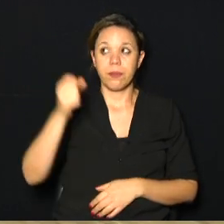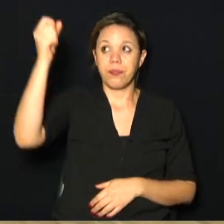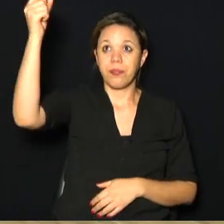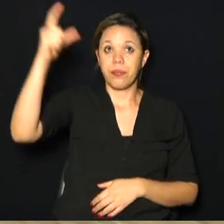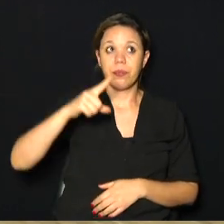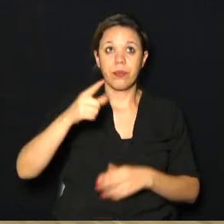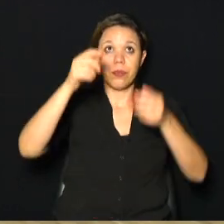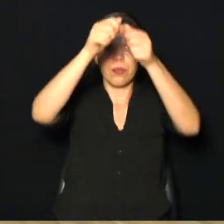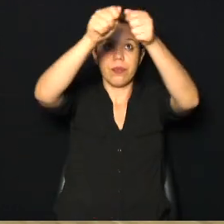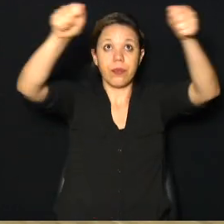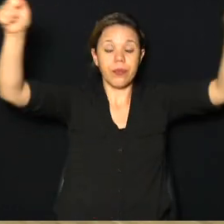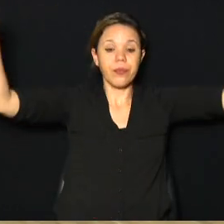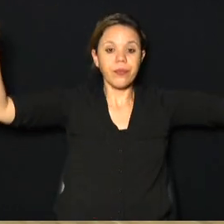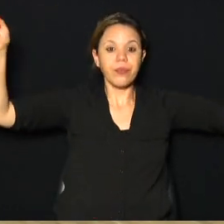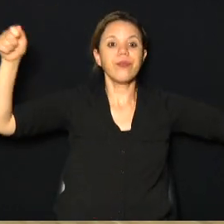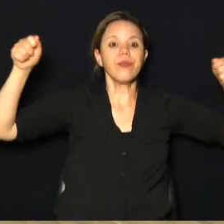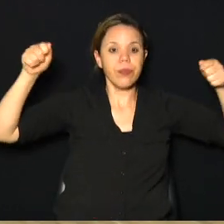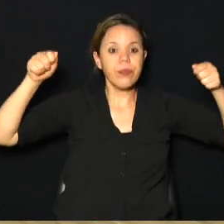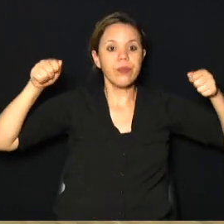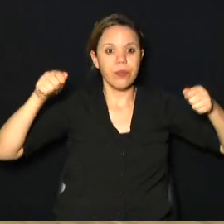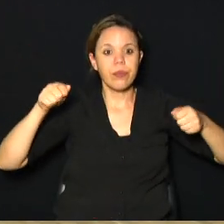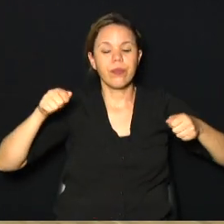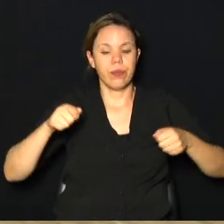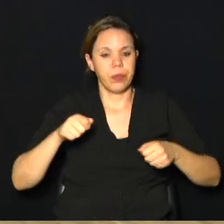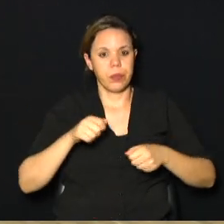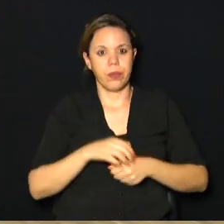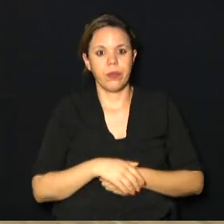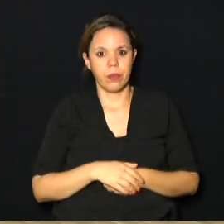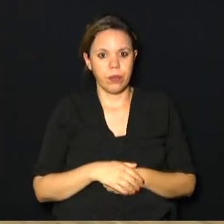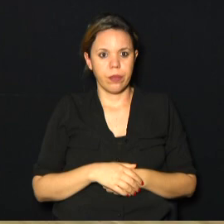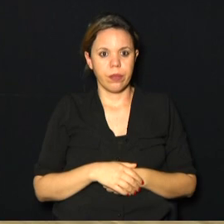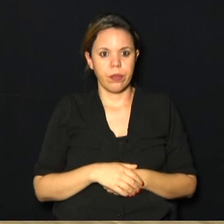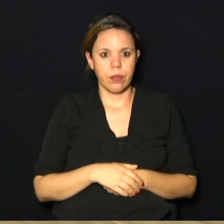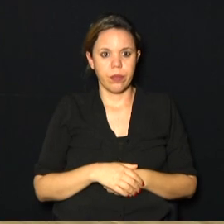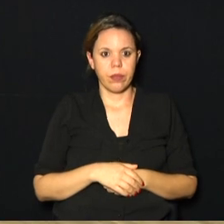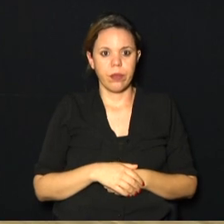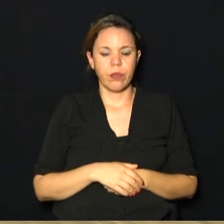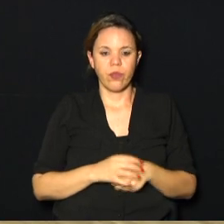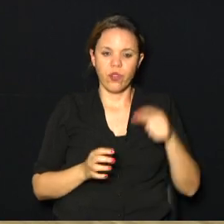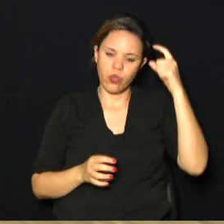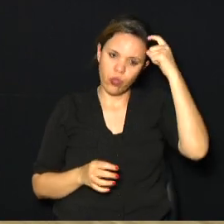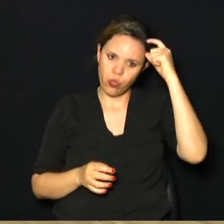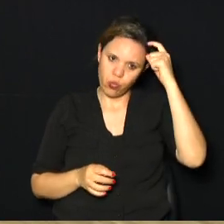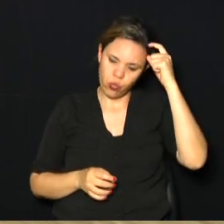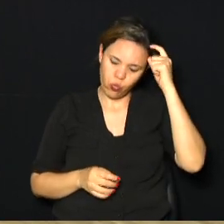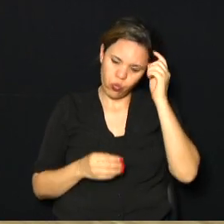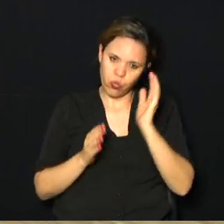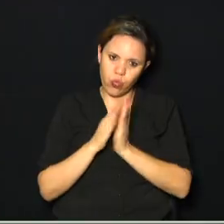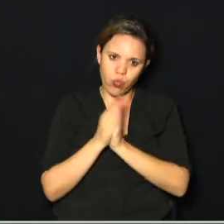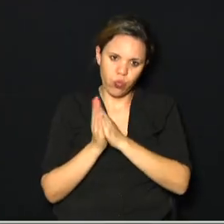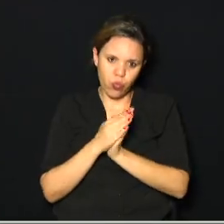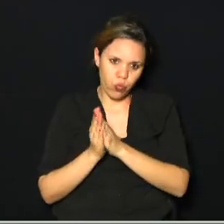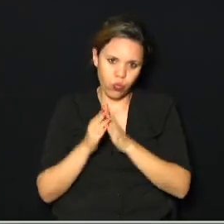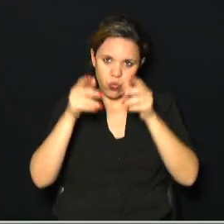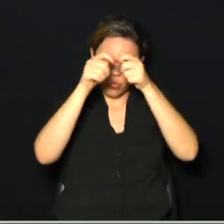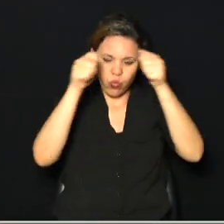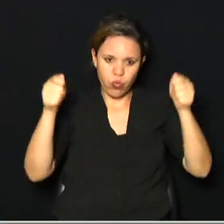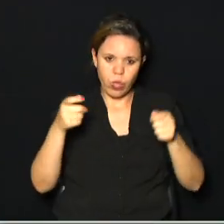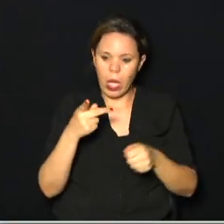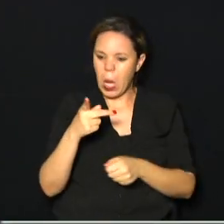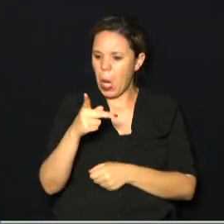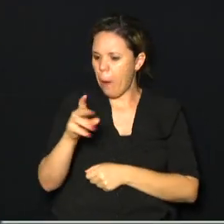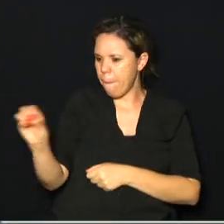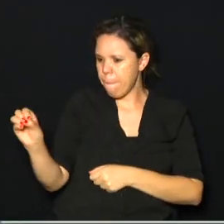solar, abrir cortinas, inclusive bichinho, cortinas, junta muita poeira também, que é associada a muita